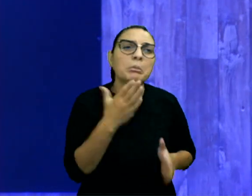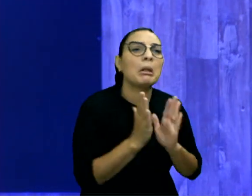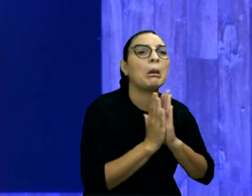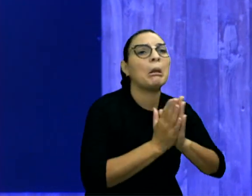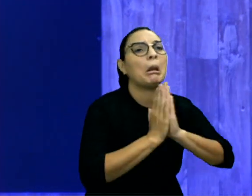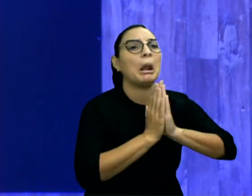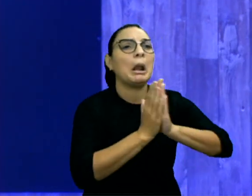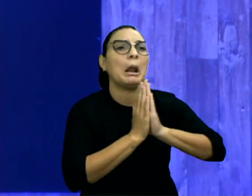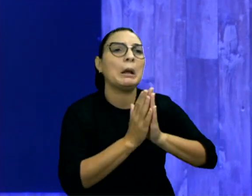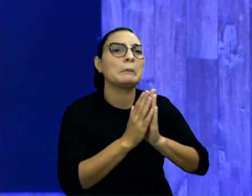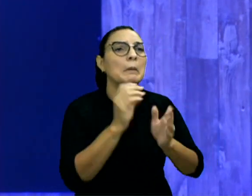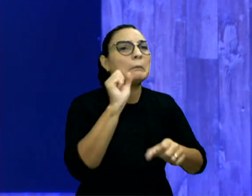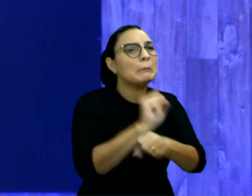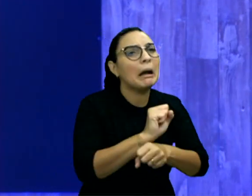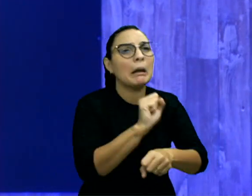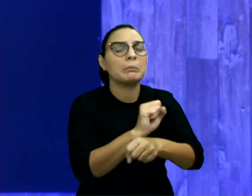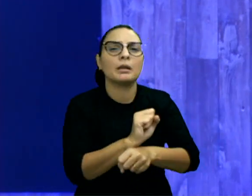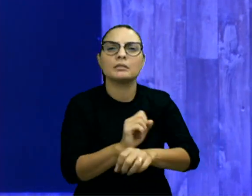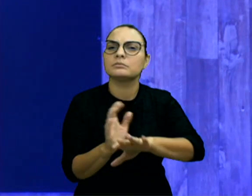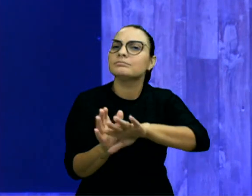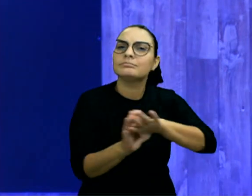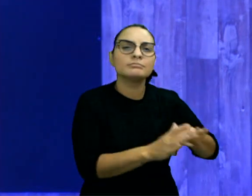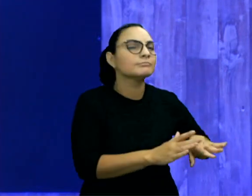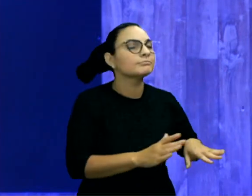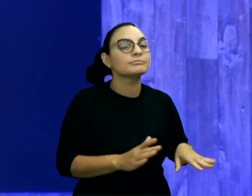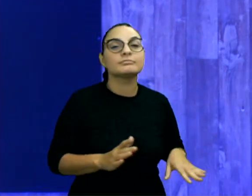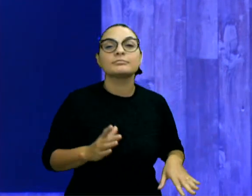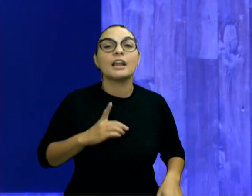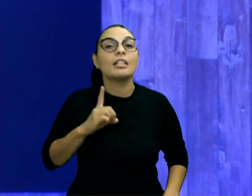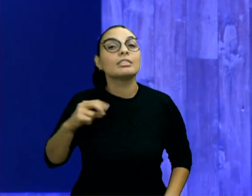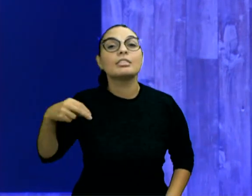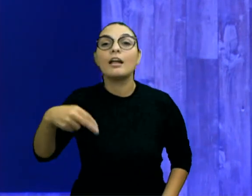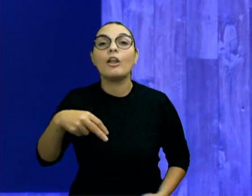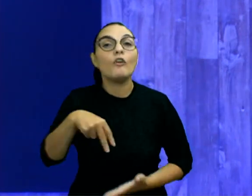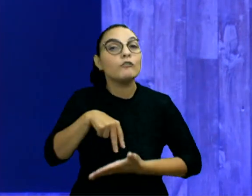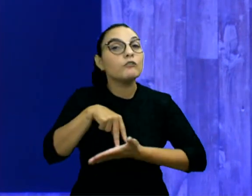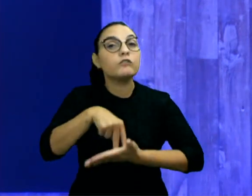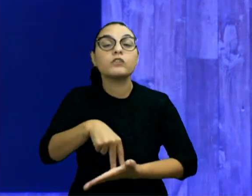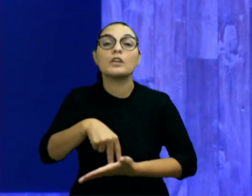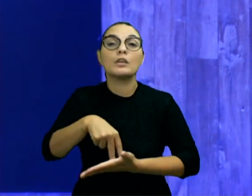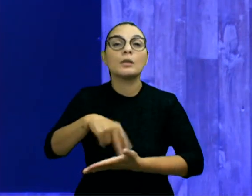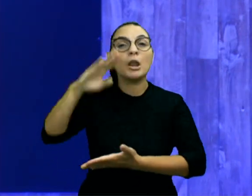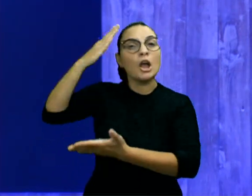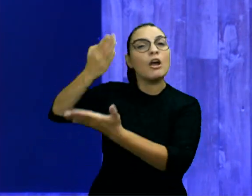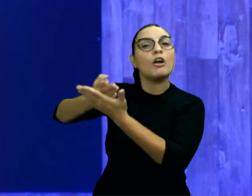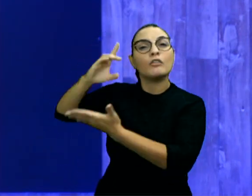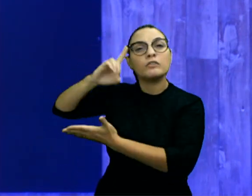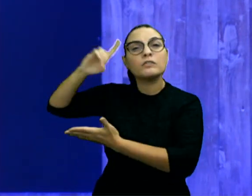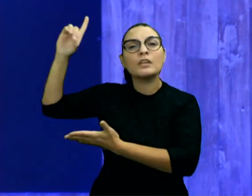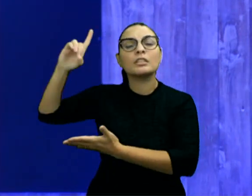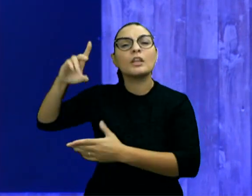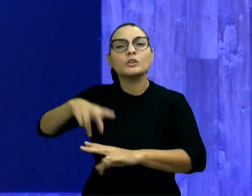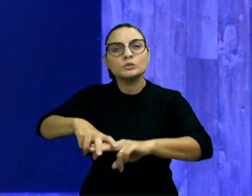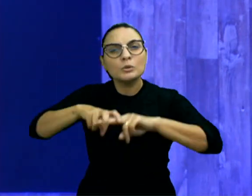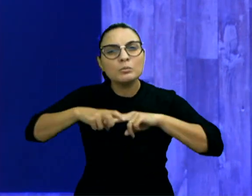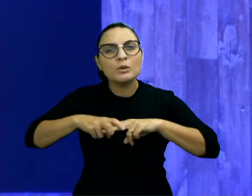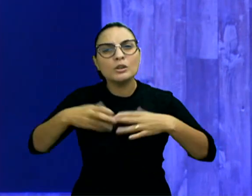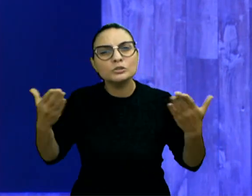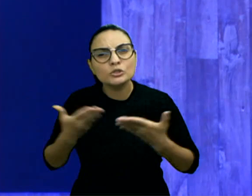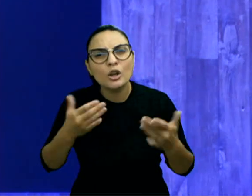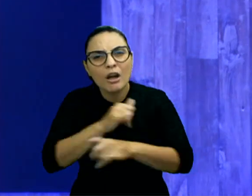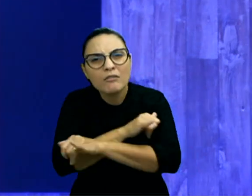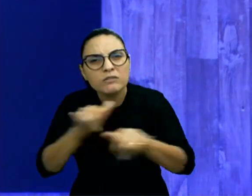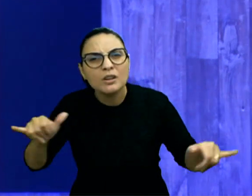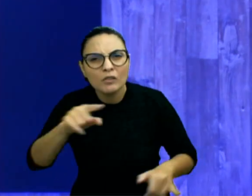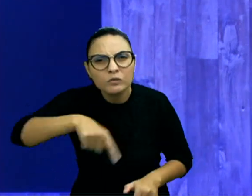Deus. Daniel permaneceu firme em Deus. E eu quero dizer para você nessa noite, permaneça